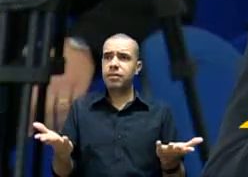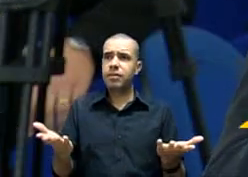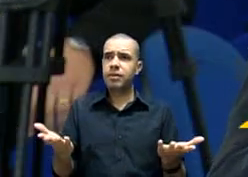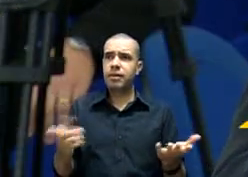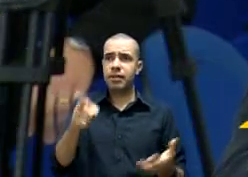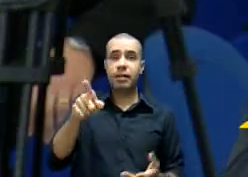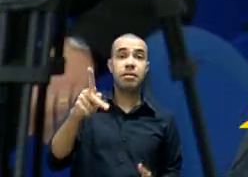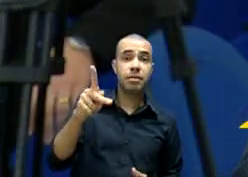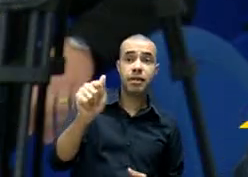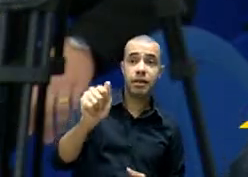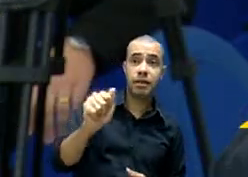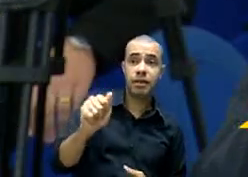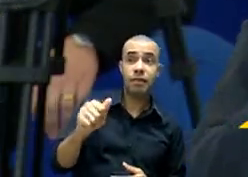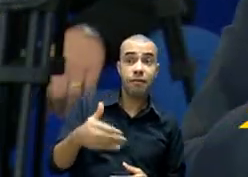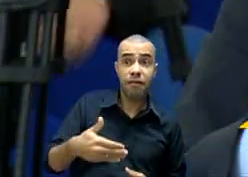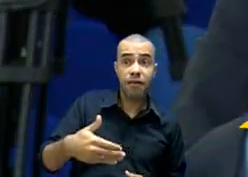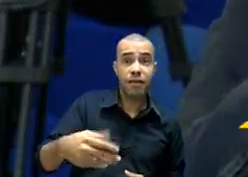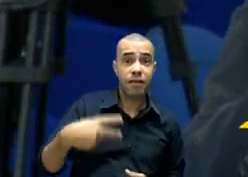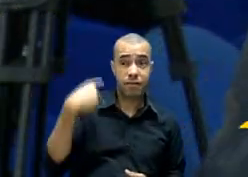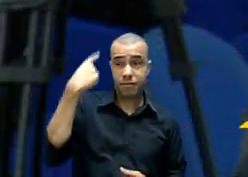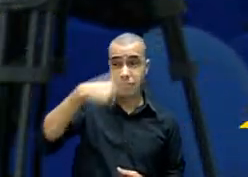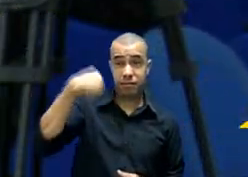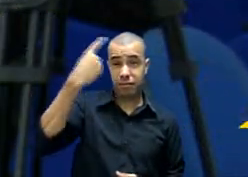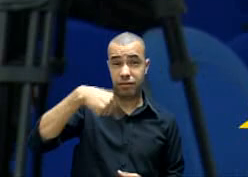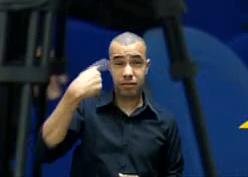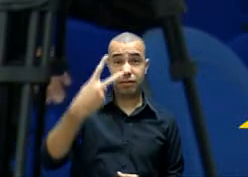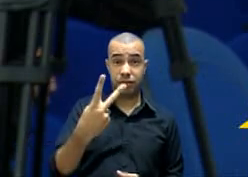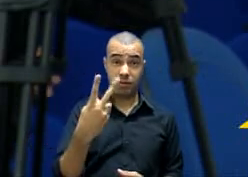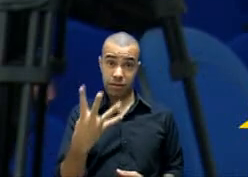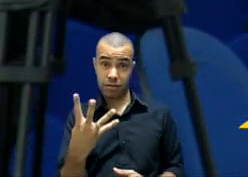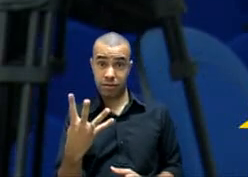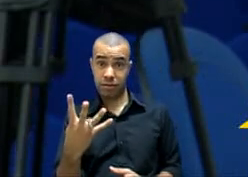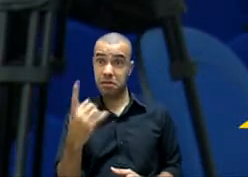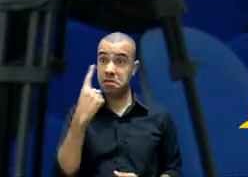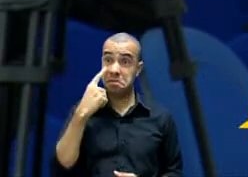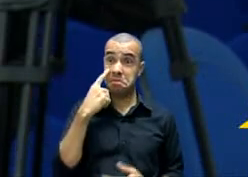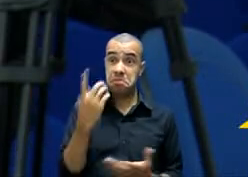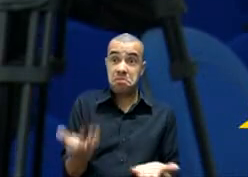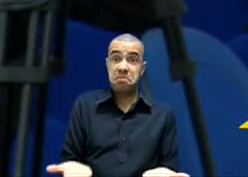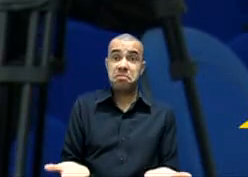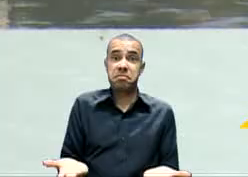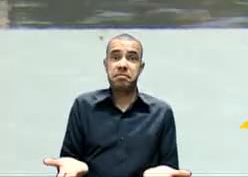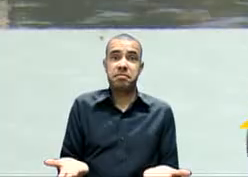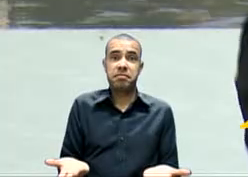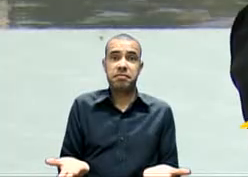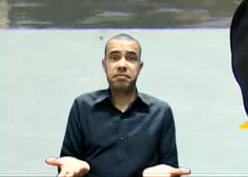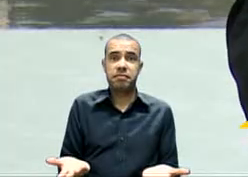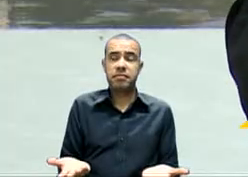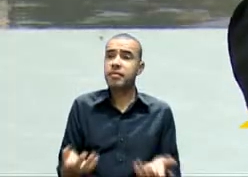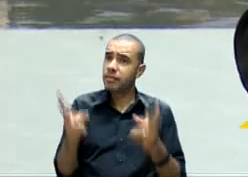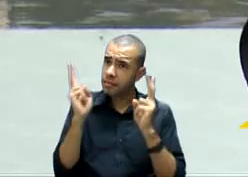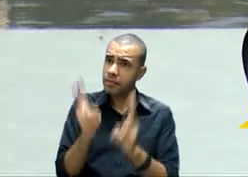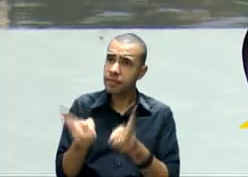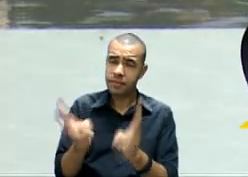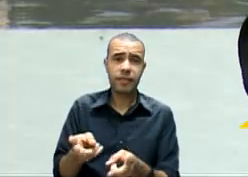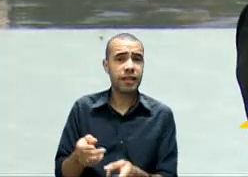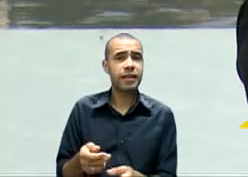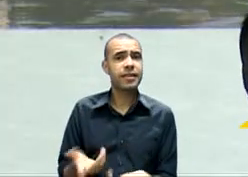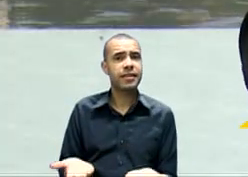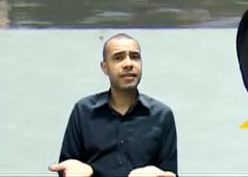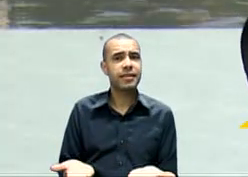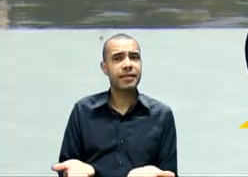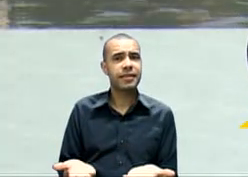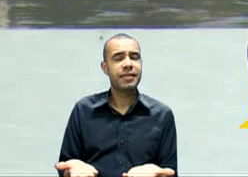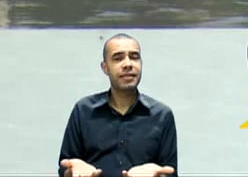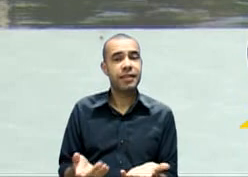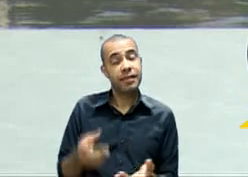Vitão. Tem que virar, não só lá. Lá no Júlio... Foi garantido, Manga. A prefeita garantiu que